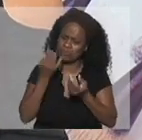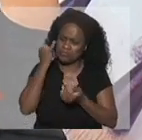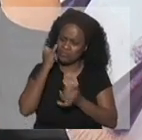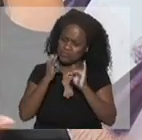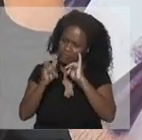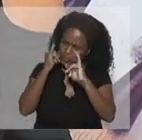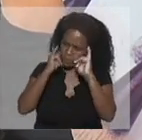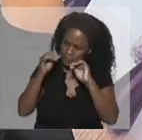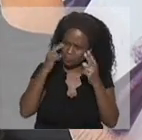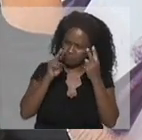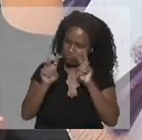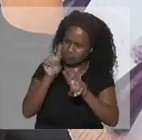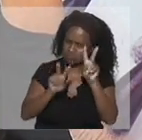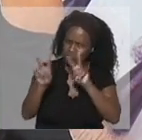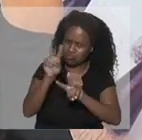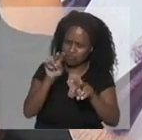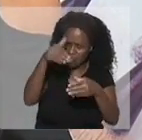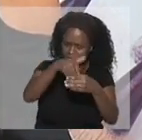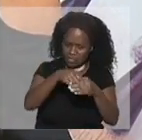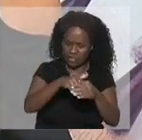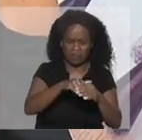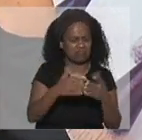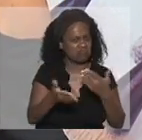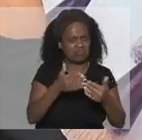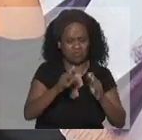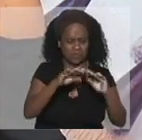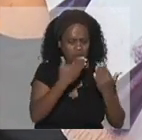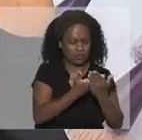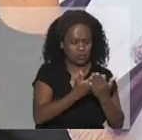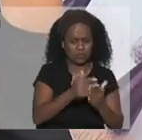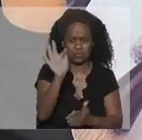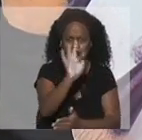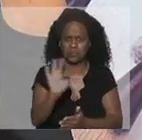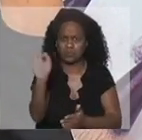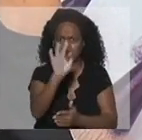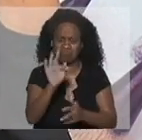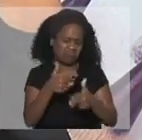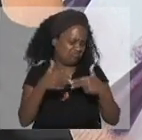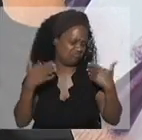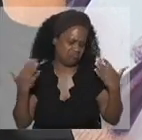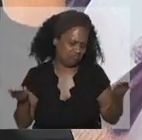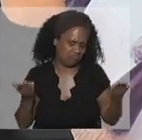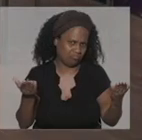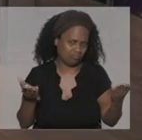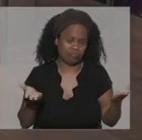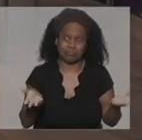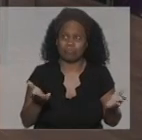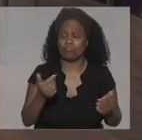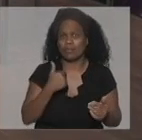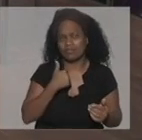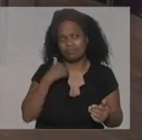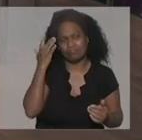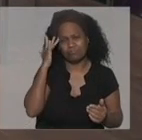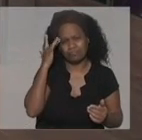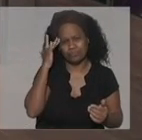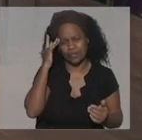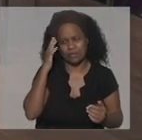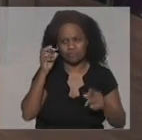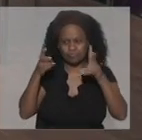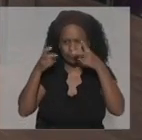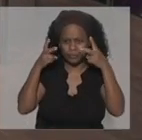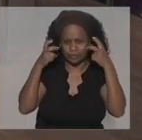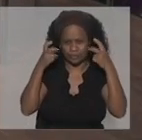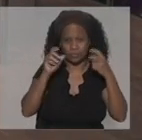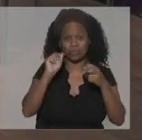é que você vê o tratamento dessas questões em sala de aula, seja nas universidades, nas escolas, enfim? Eu acho que o